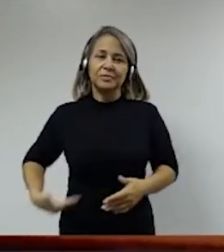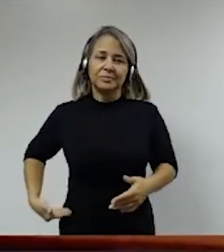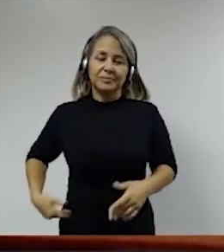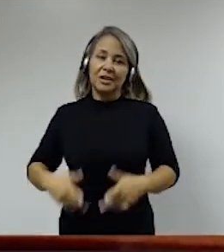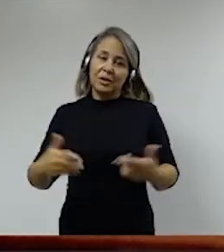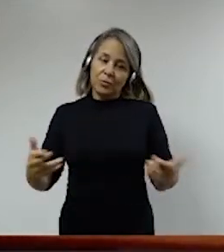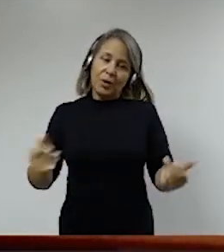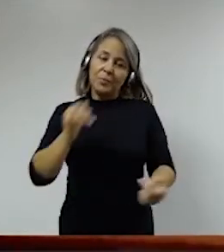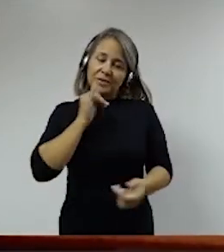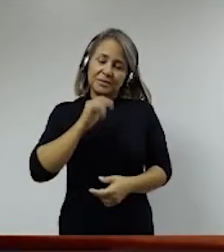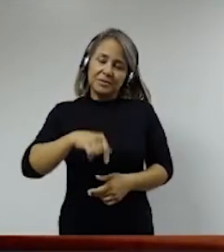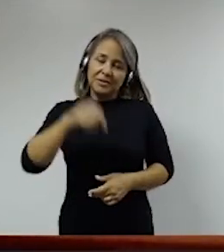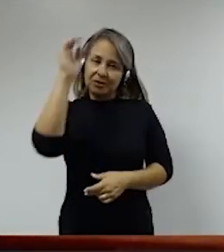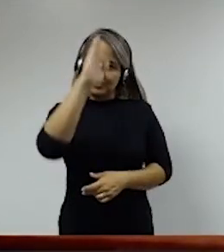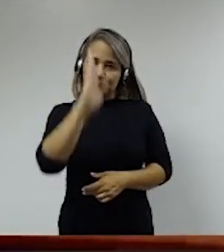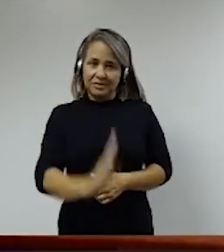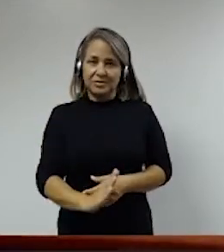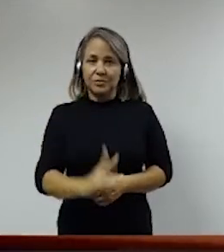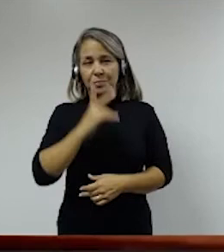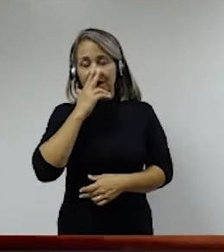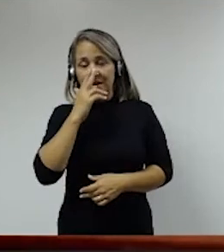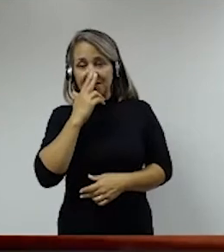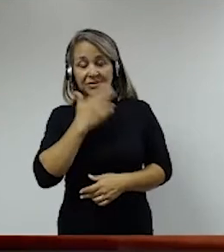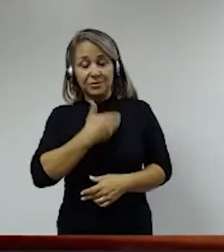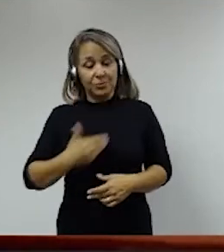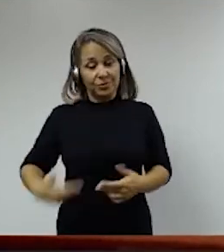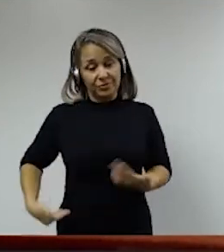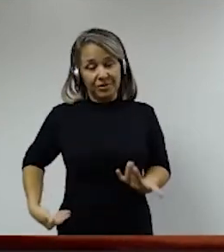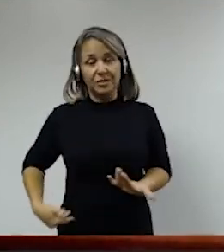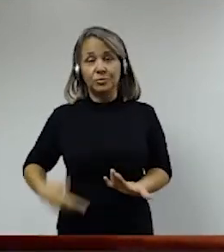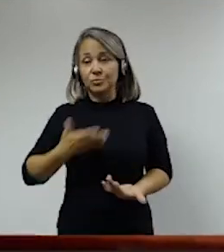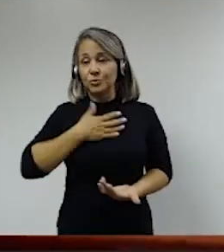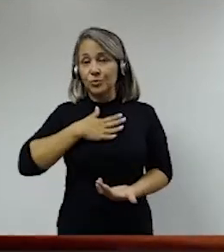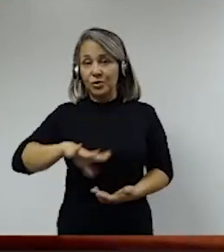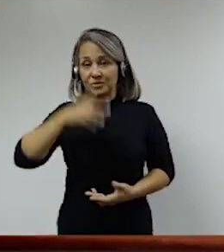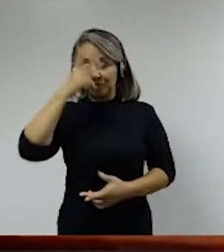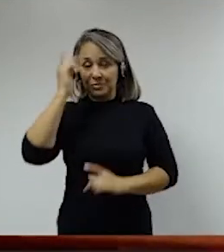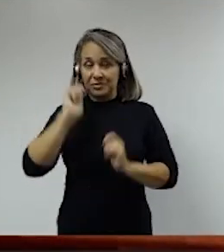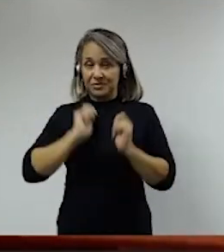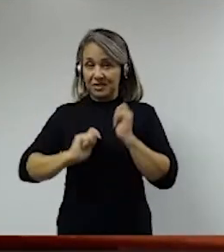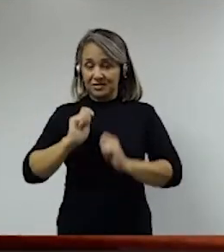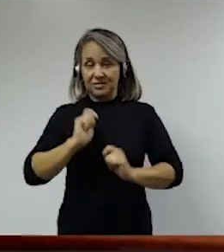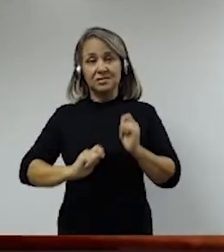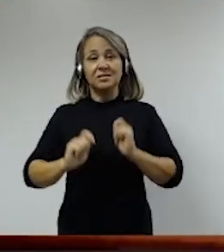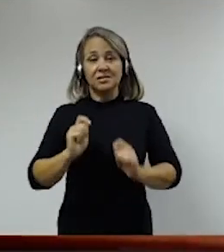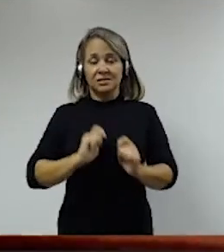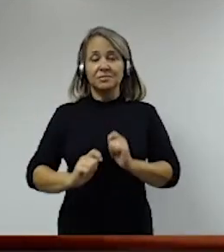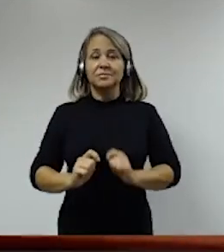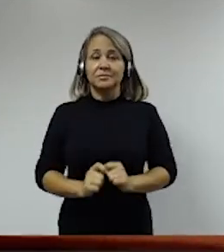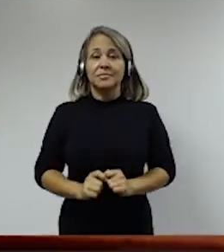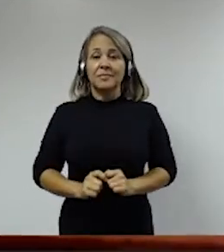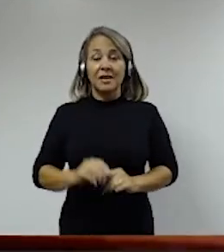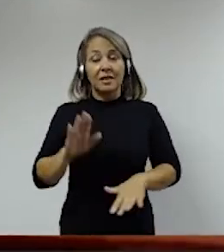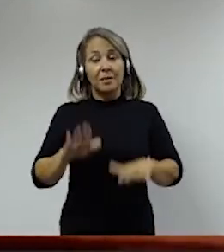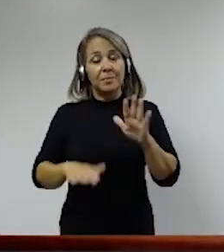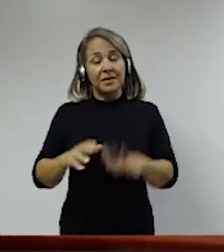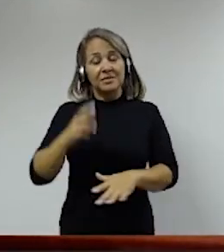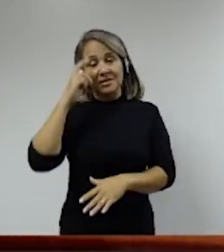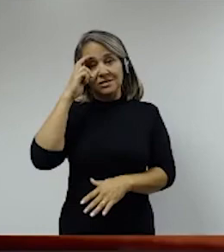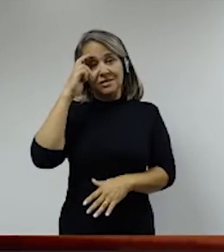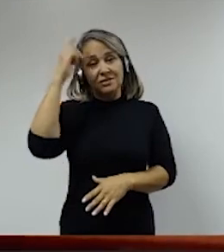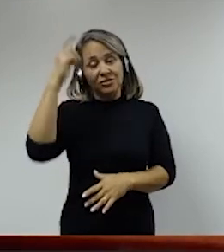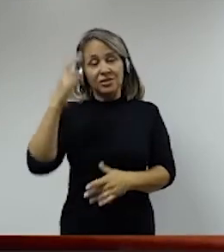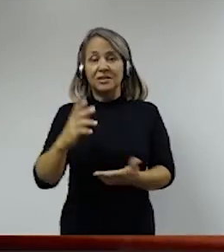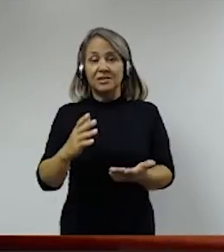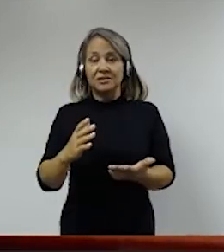caso do Brasil, efetivamente, o governo não gosta de artista. Enfim, isso está muito claro. Enfim, e aí vai depender muito da inteligência e da